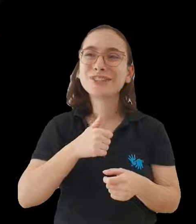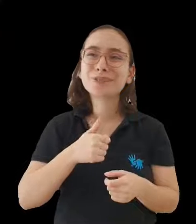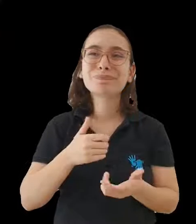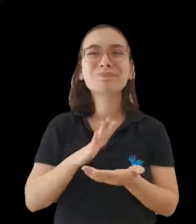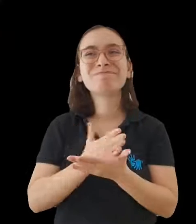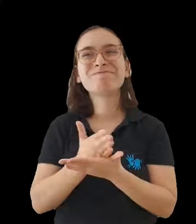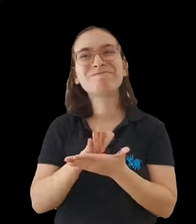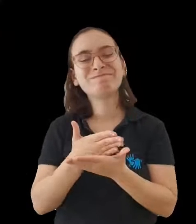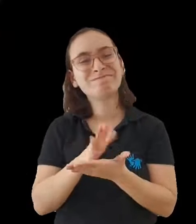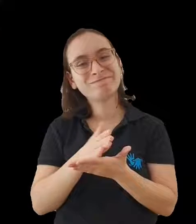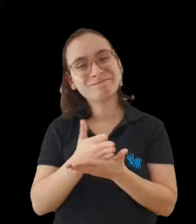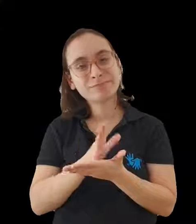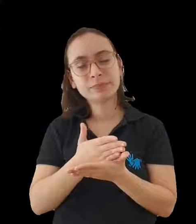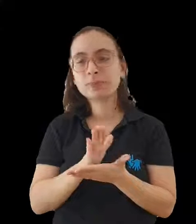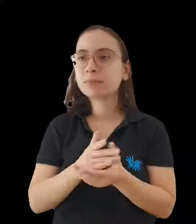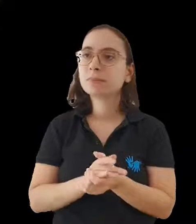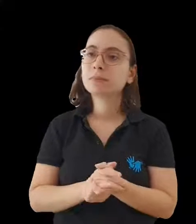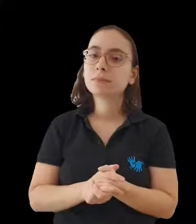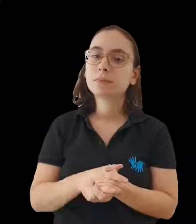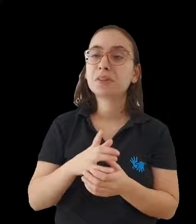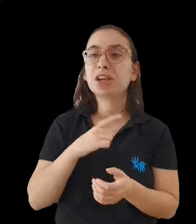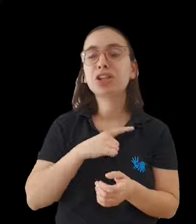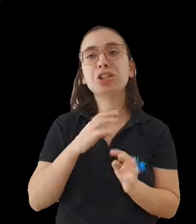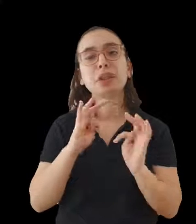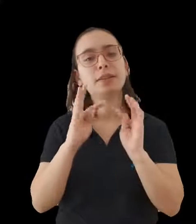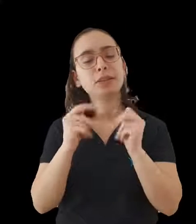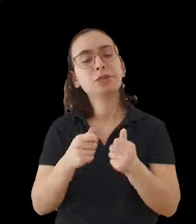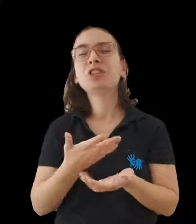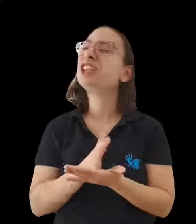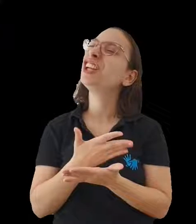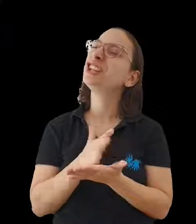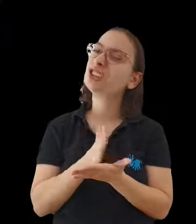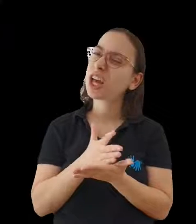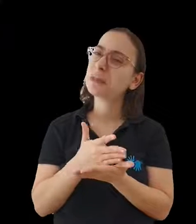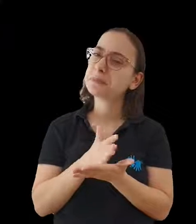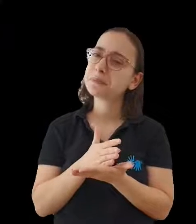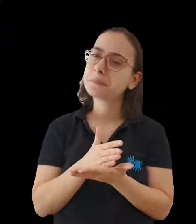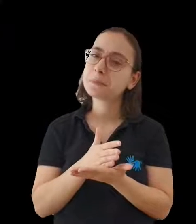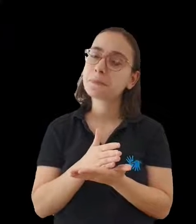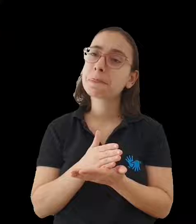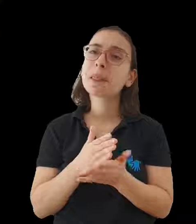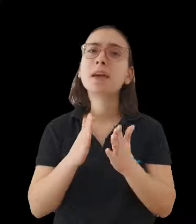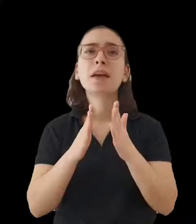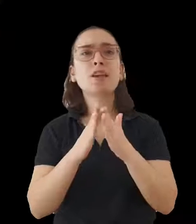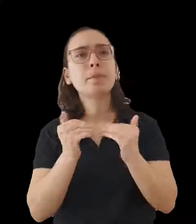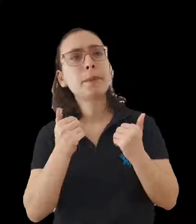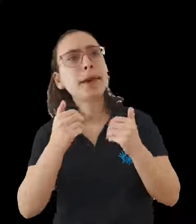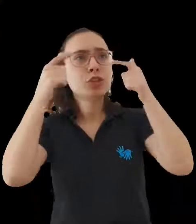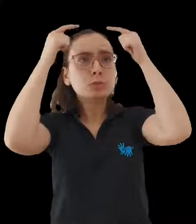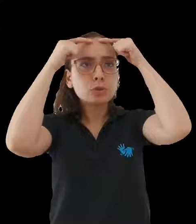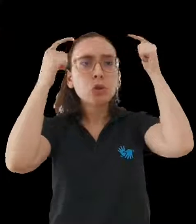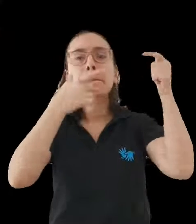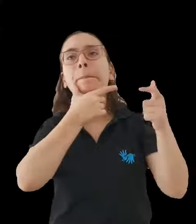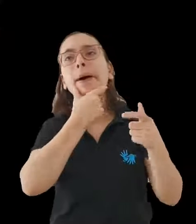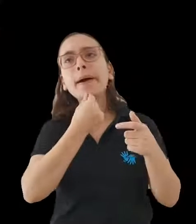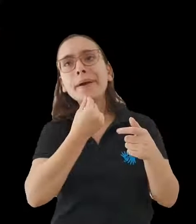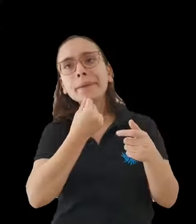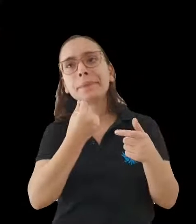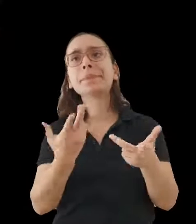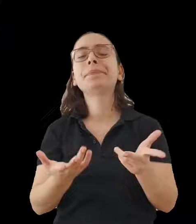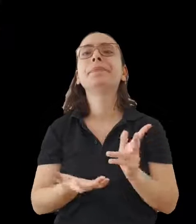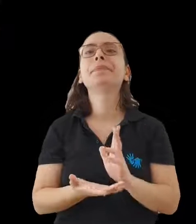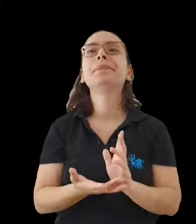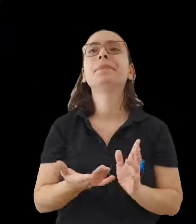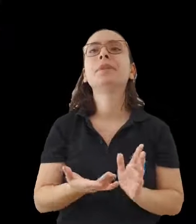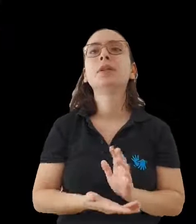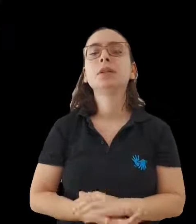né? Ela tem tudo e ela é chata. E ela pede para o pai, o rei, e aí se der, vocês colocam em cena ou